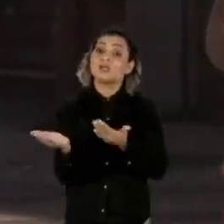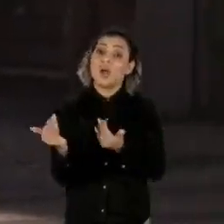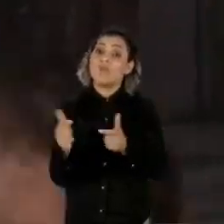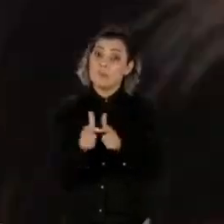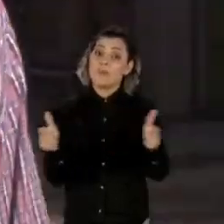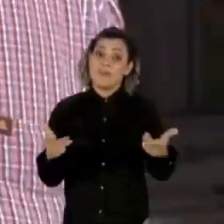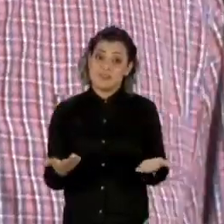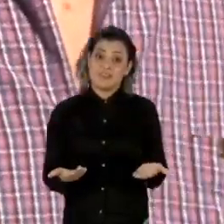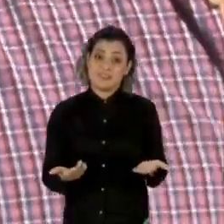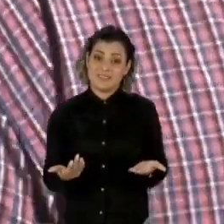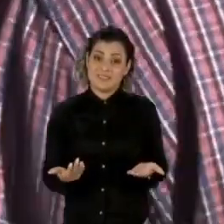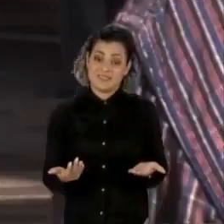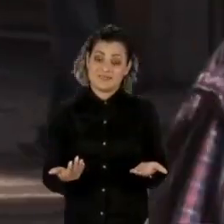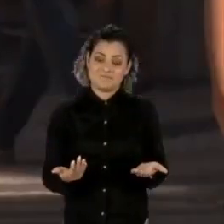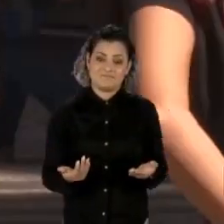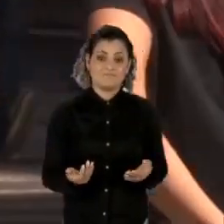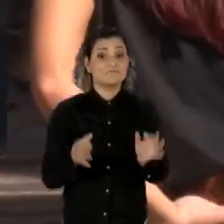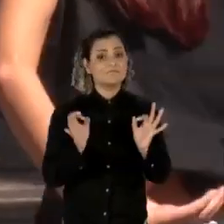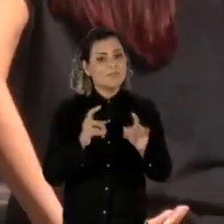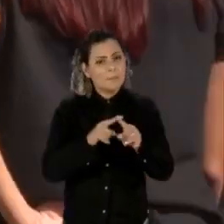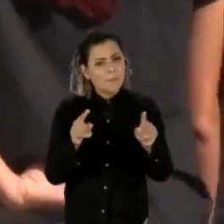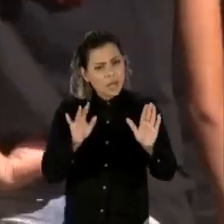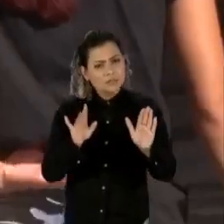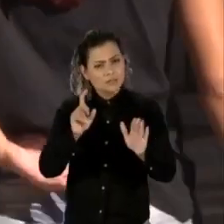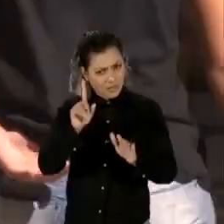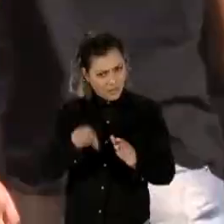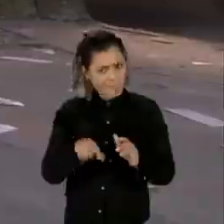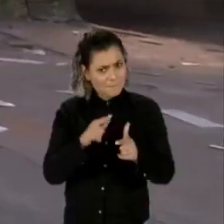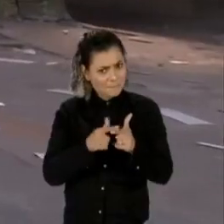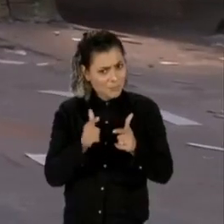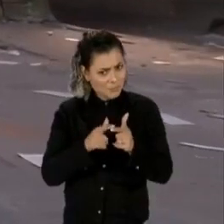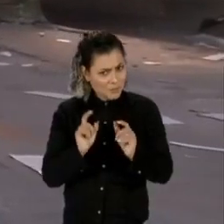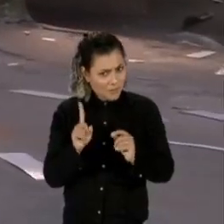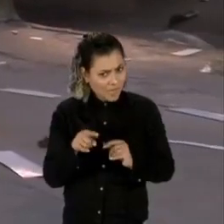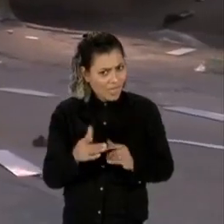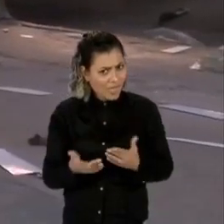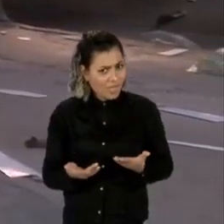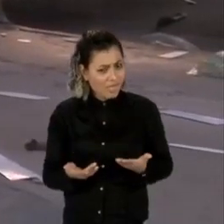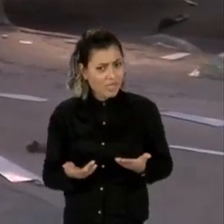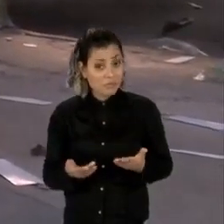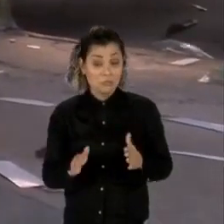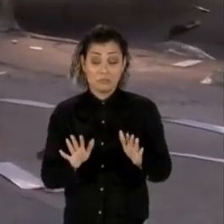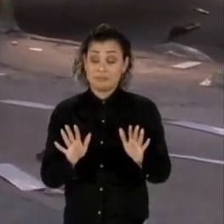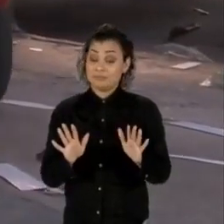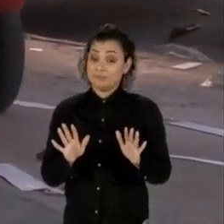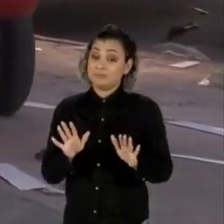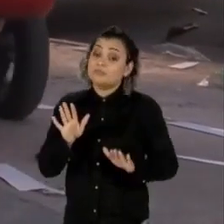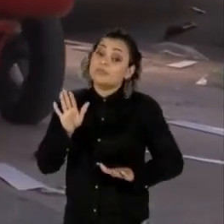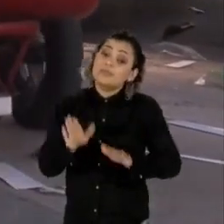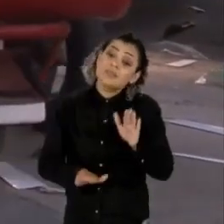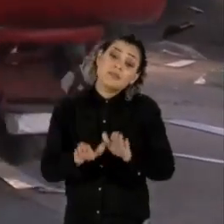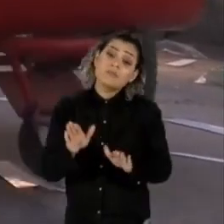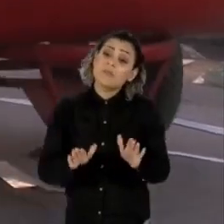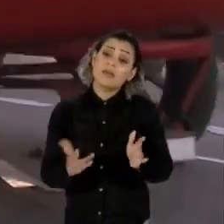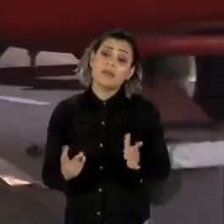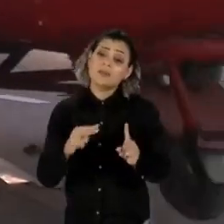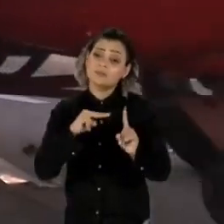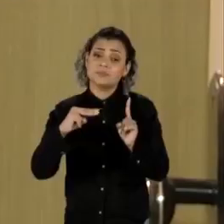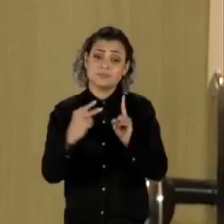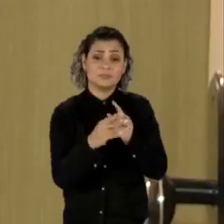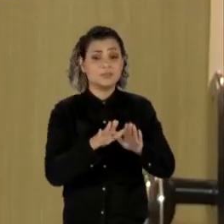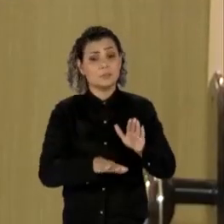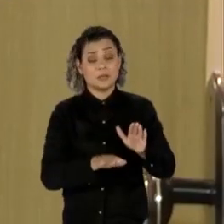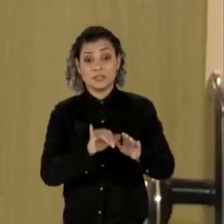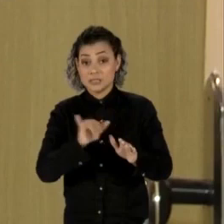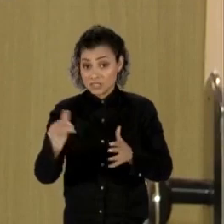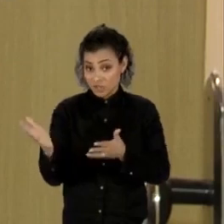que isso é pode ser um problema olha depende dos olhares se este